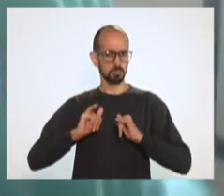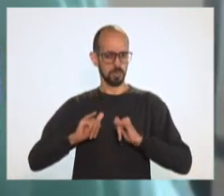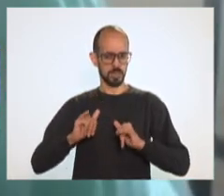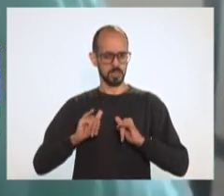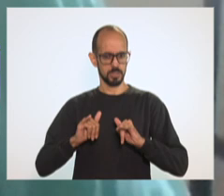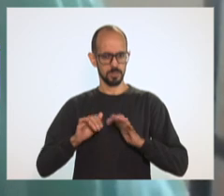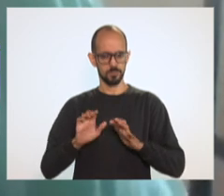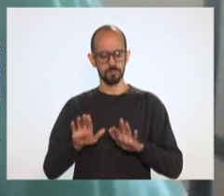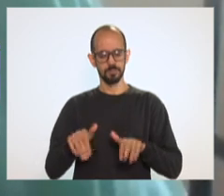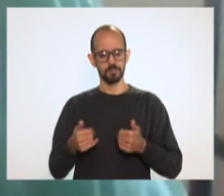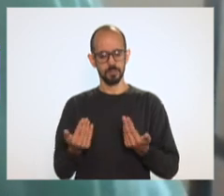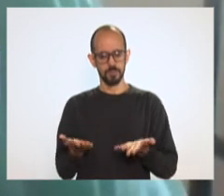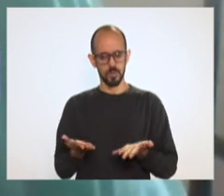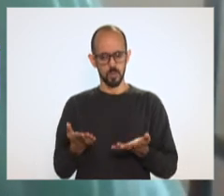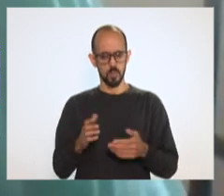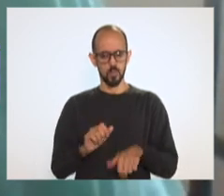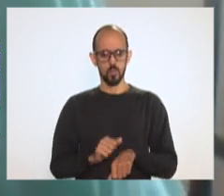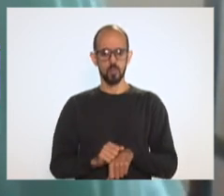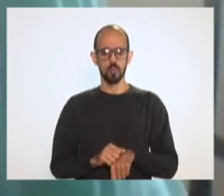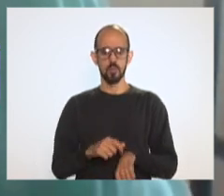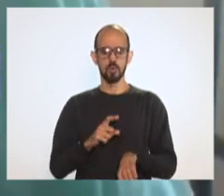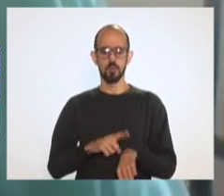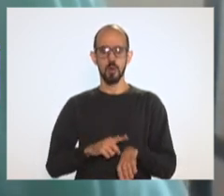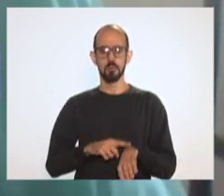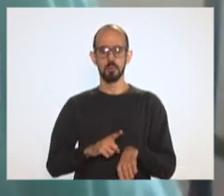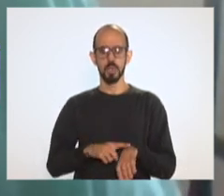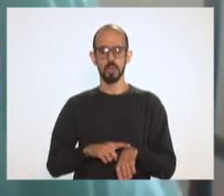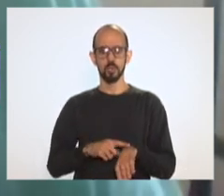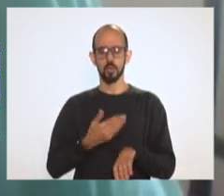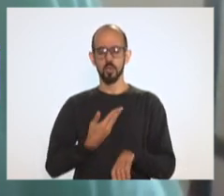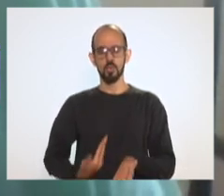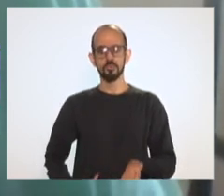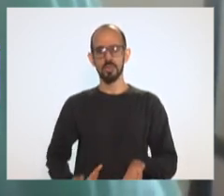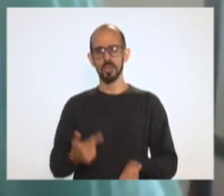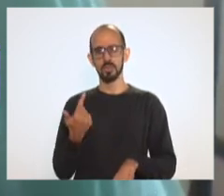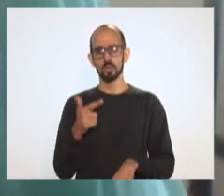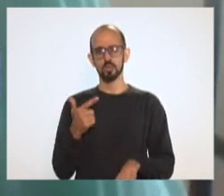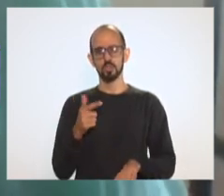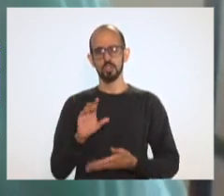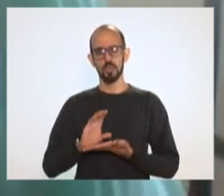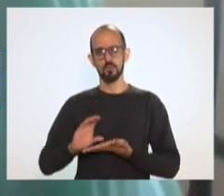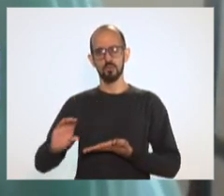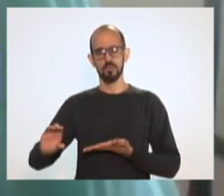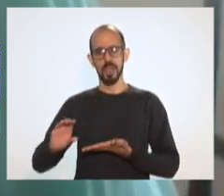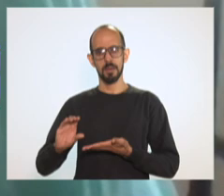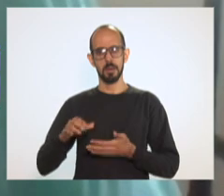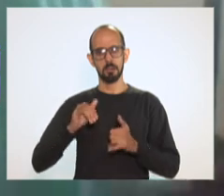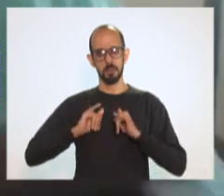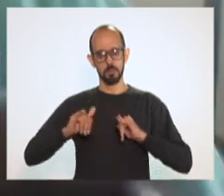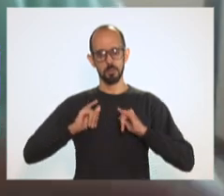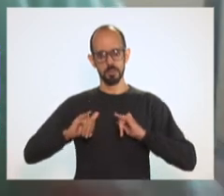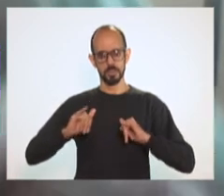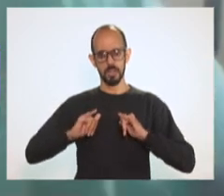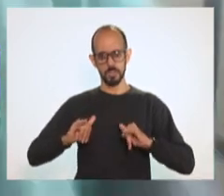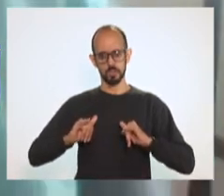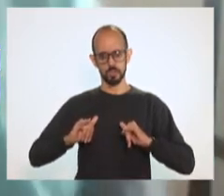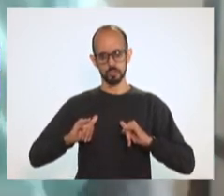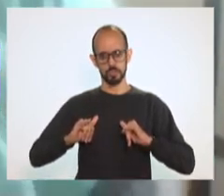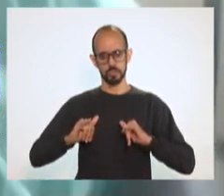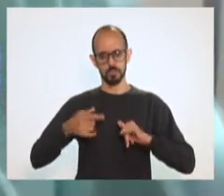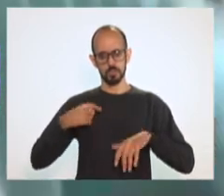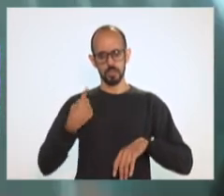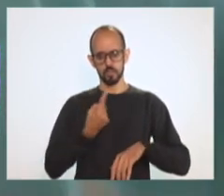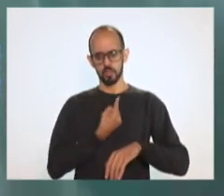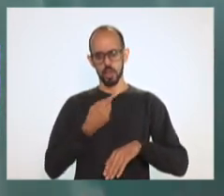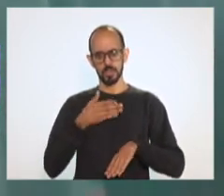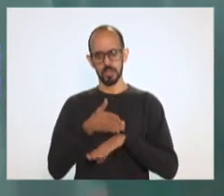durante algum tempo o governo não tinha verba para a parte publicitária porque estava quebrada mas nós entramos no